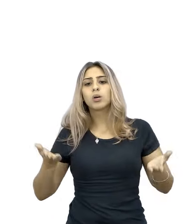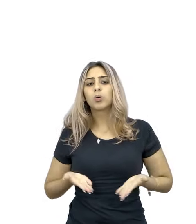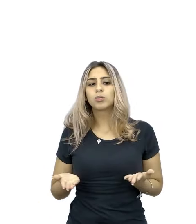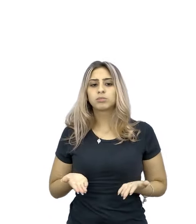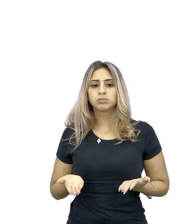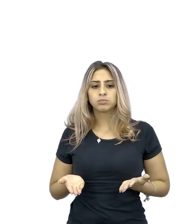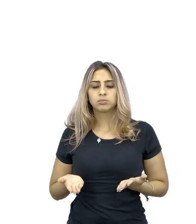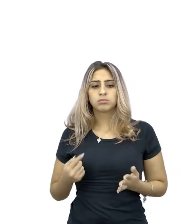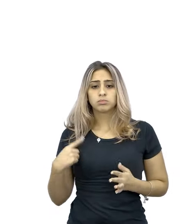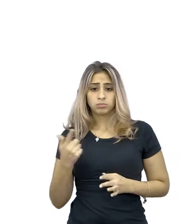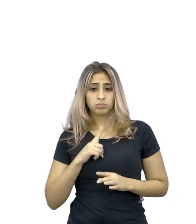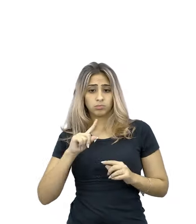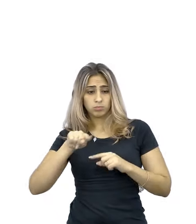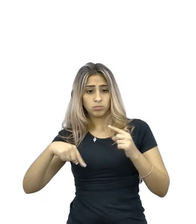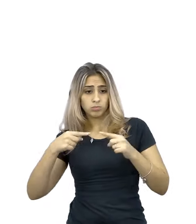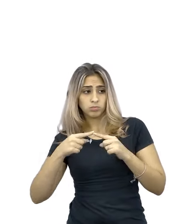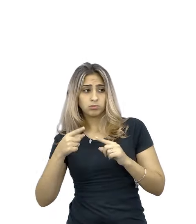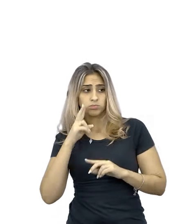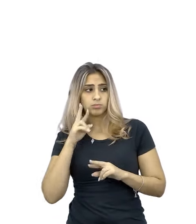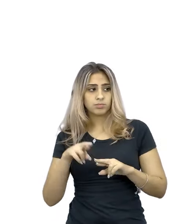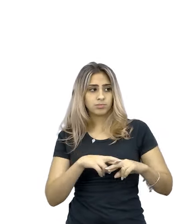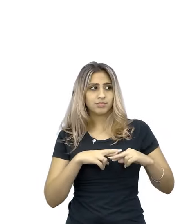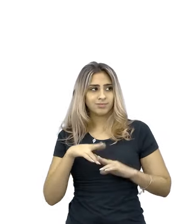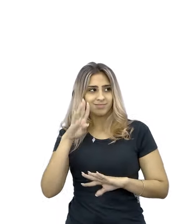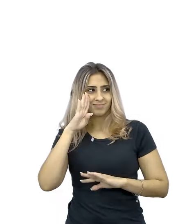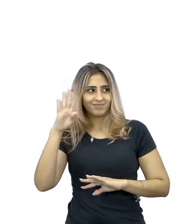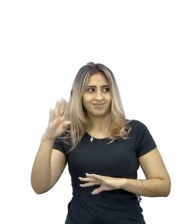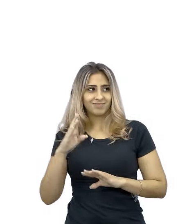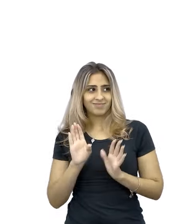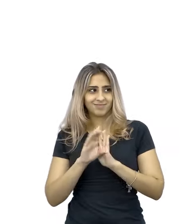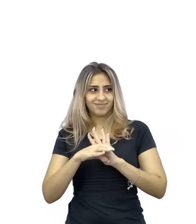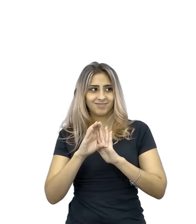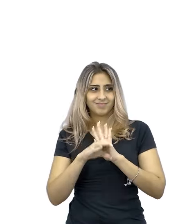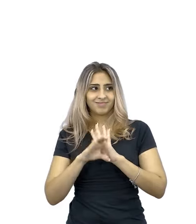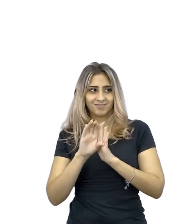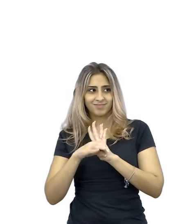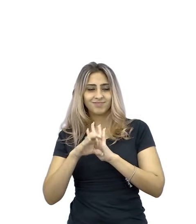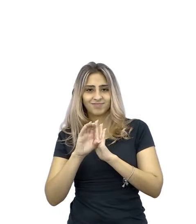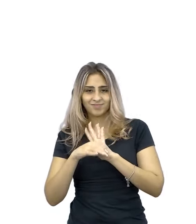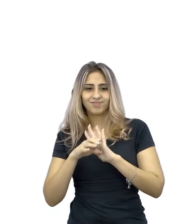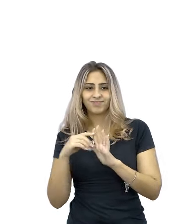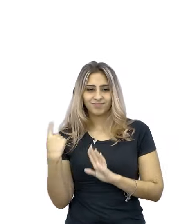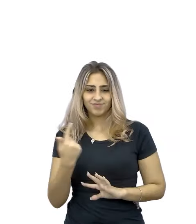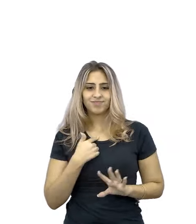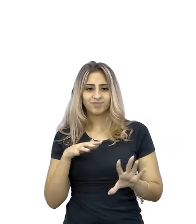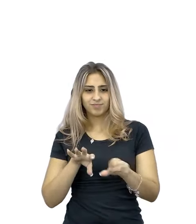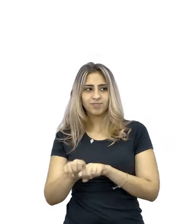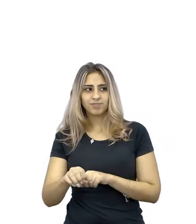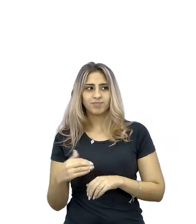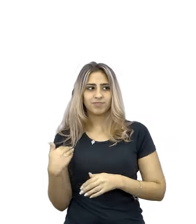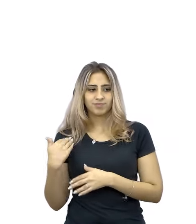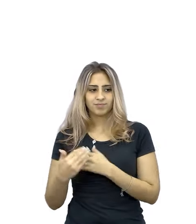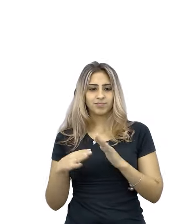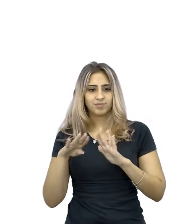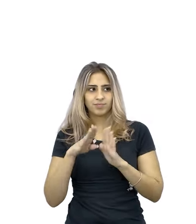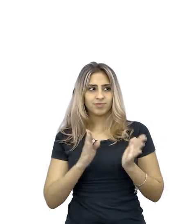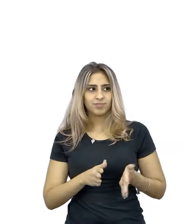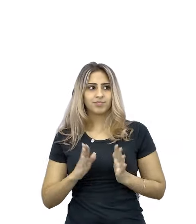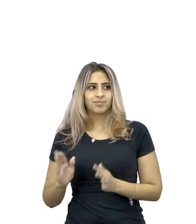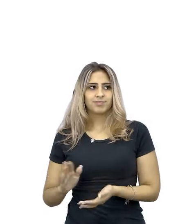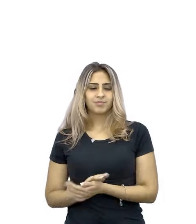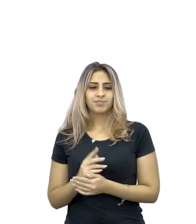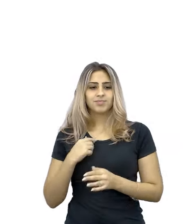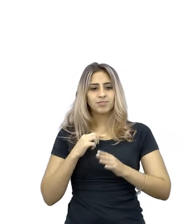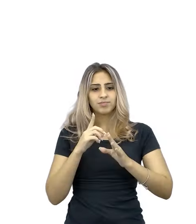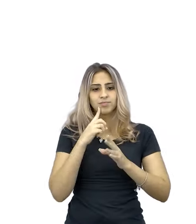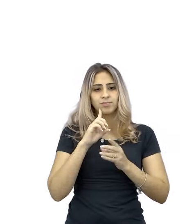temos como objetivo revisitar os principais conceitos e ideias discutidos na formação de etapa, explorar a